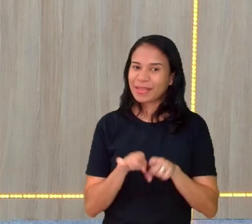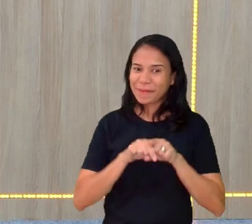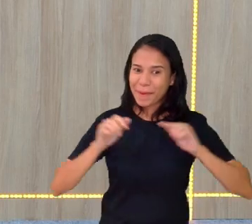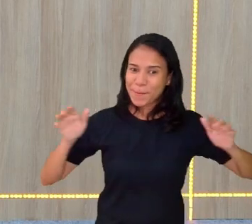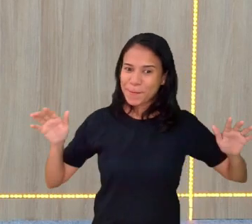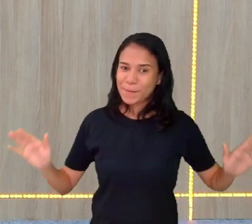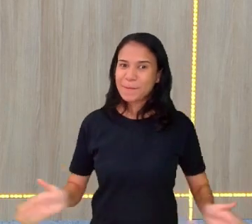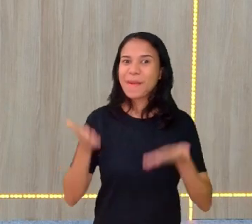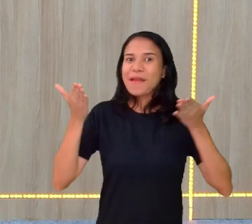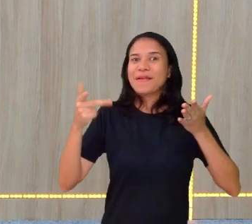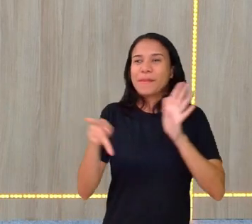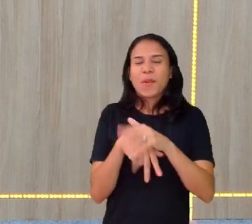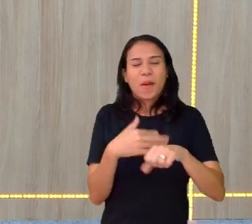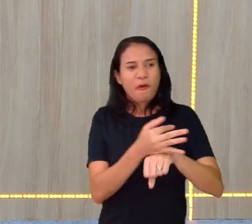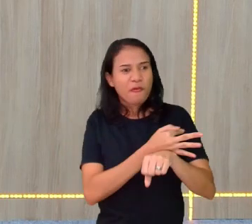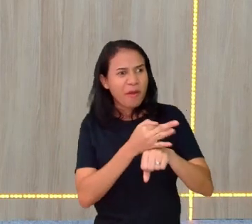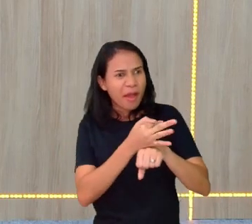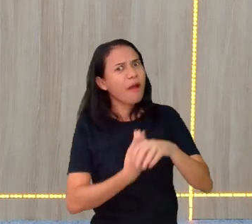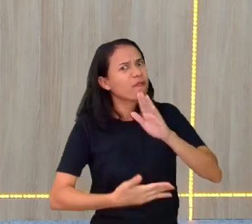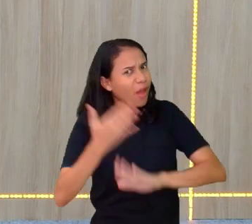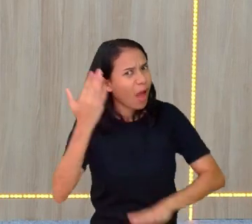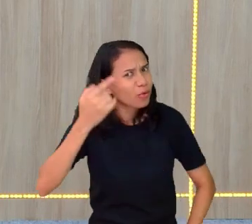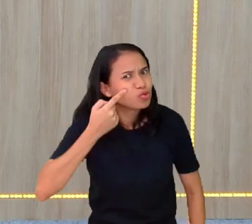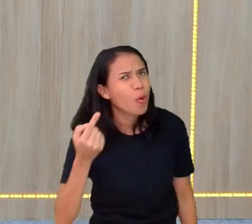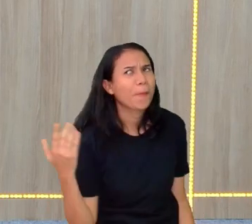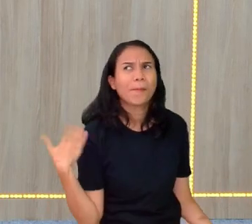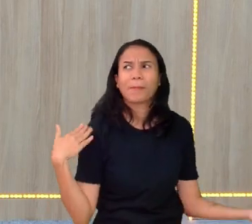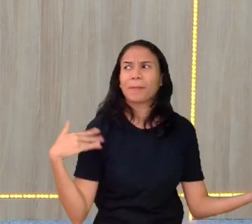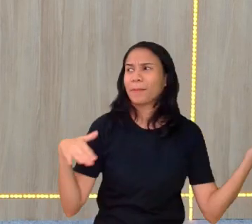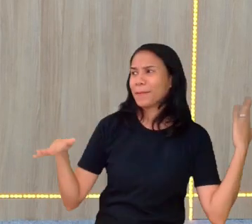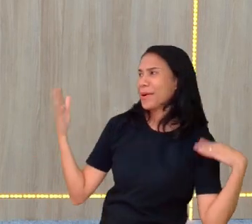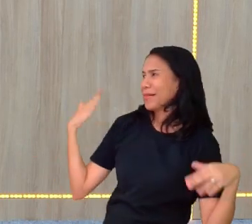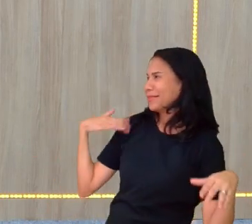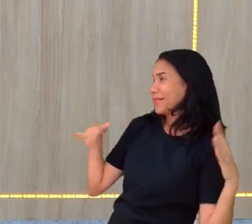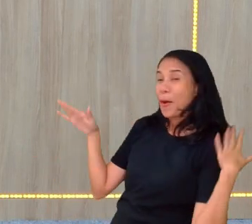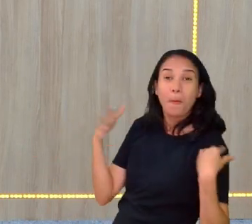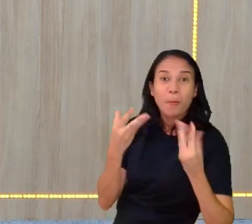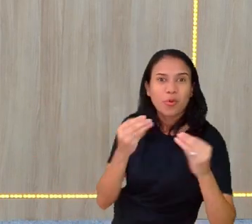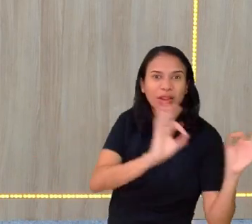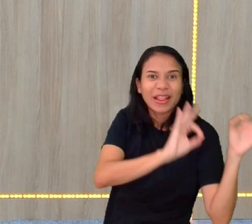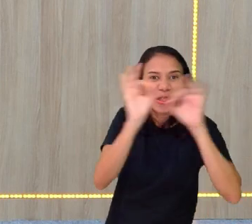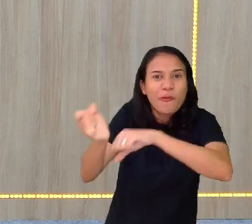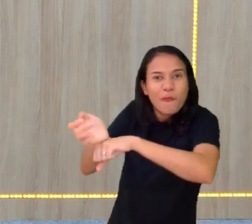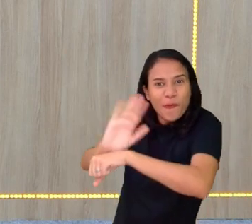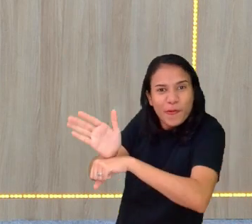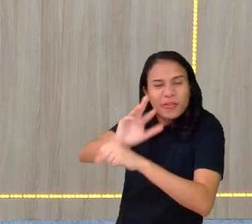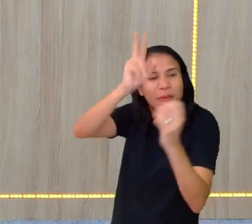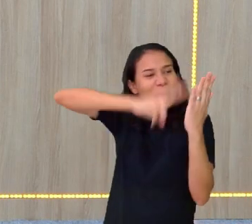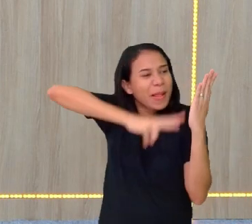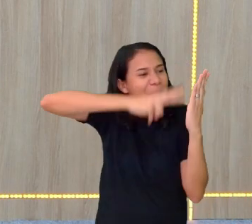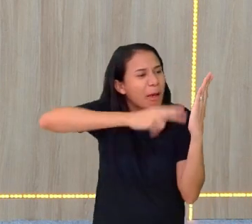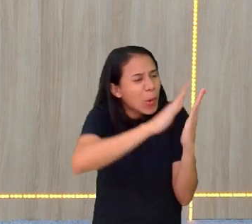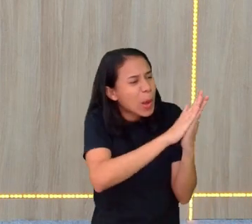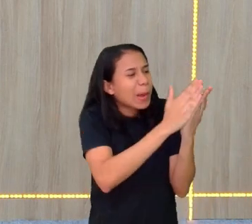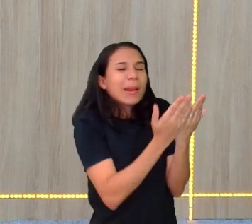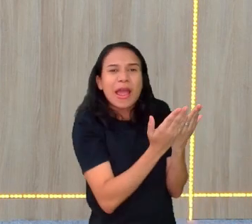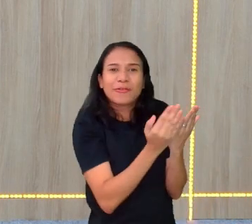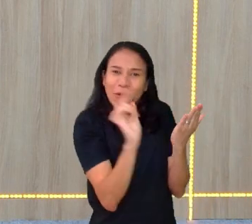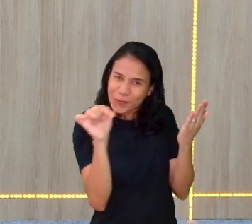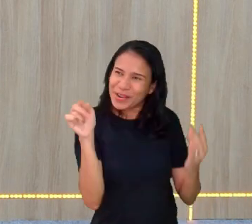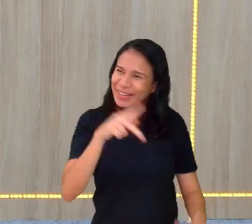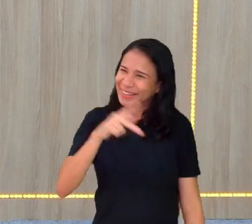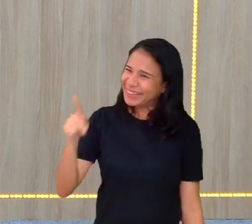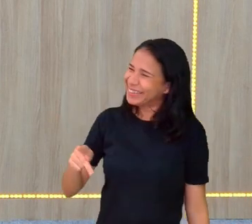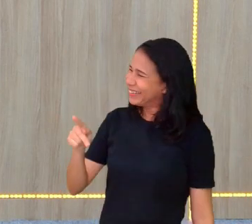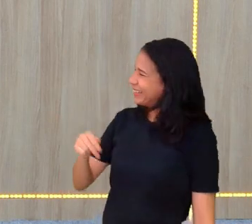renovadíssimo, depois de umas férias, viajou, viu? Passeou bastante, assistiu filme, leu livros, não é mesmo,